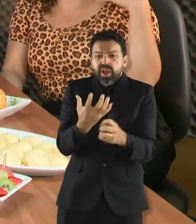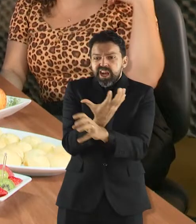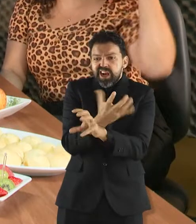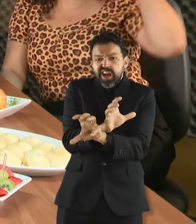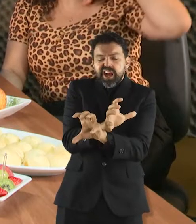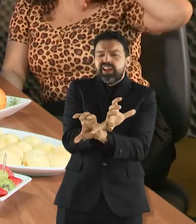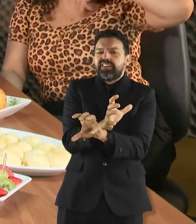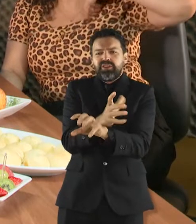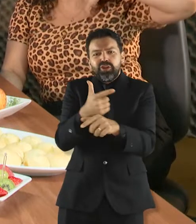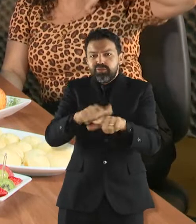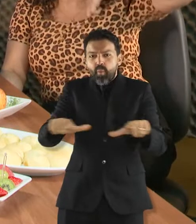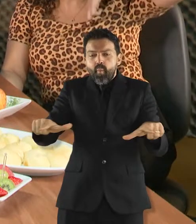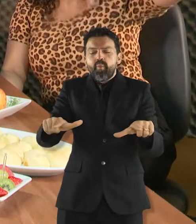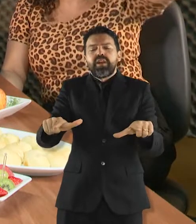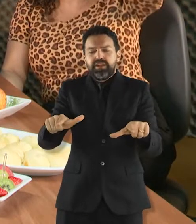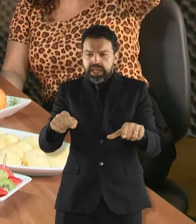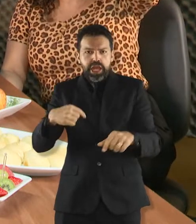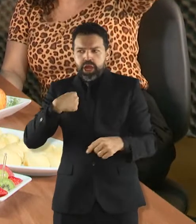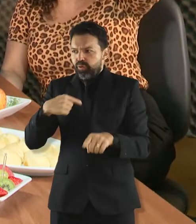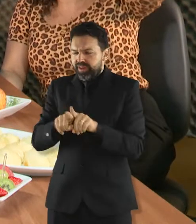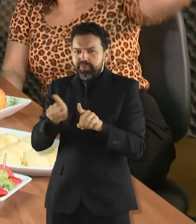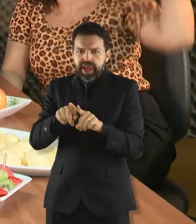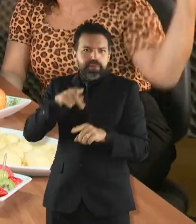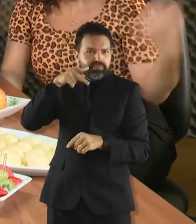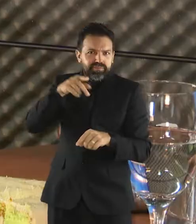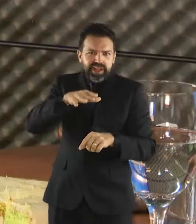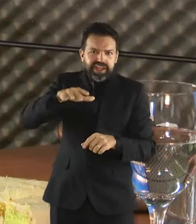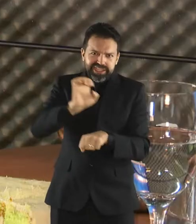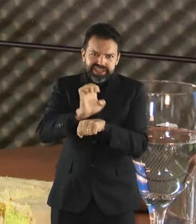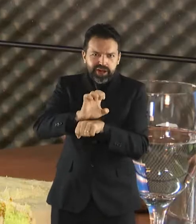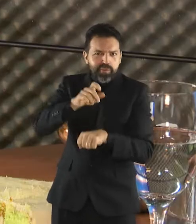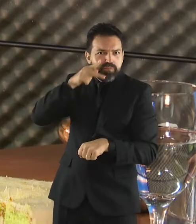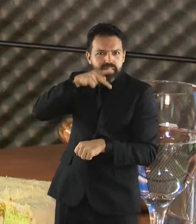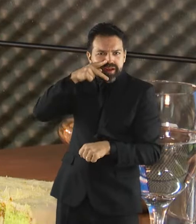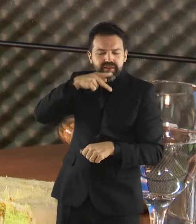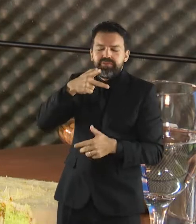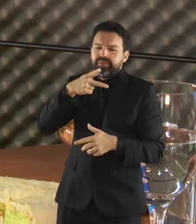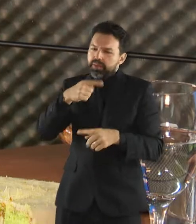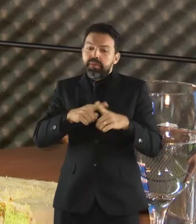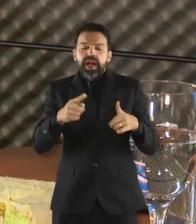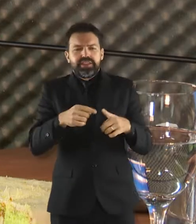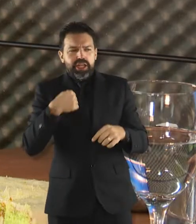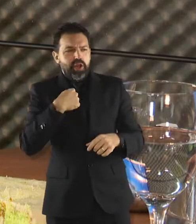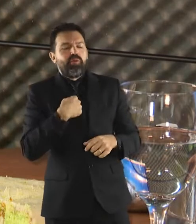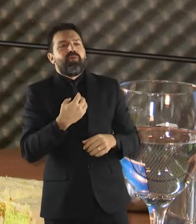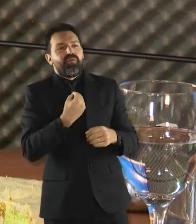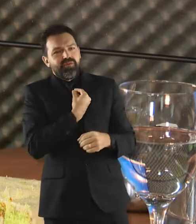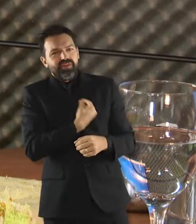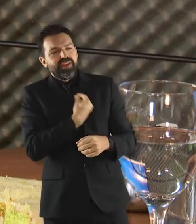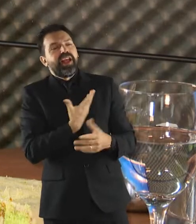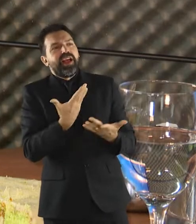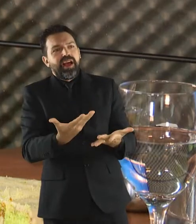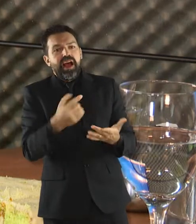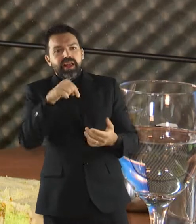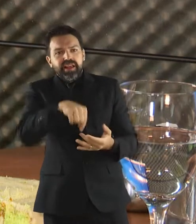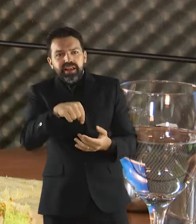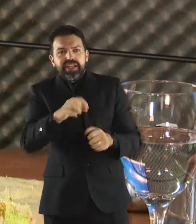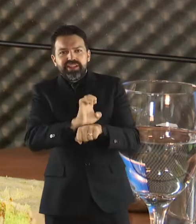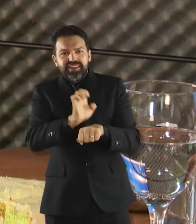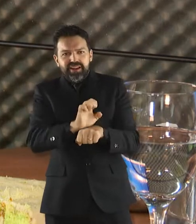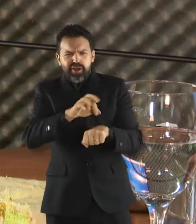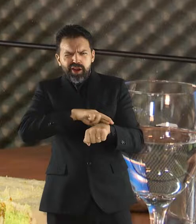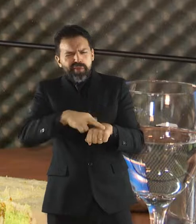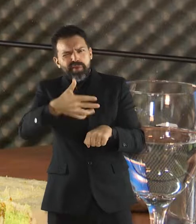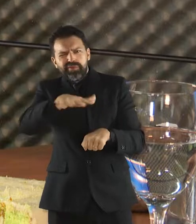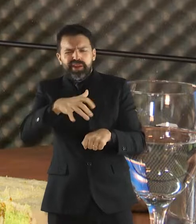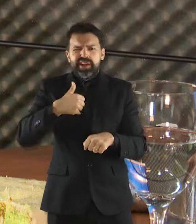seca, né? Eu também sou, viu? Sou da Paraíba. E eu vivo aqui no estado de Roraima desde os 8, 9 anos, mais